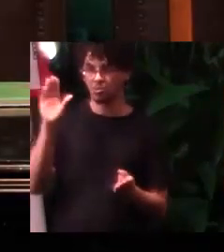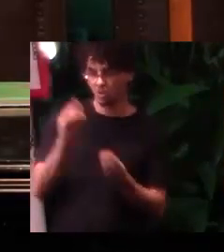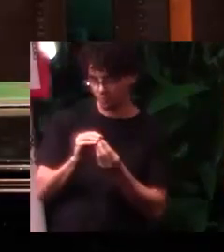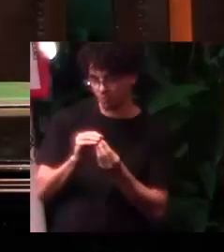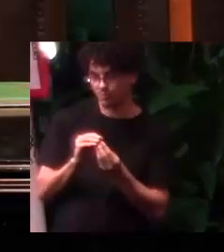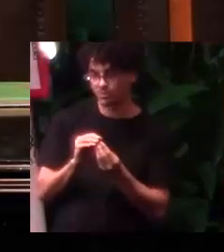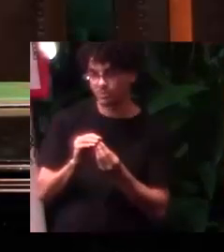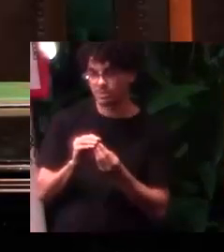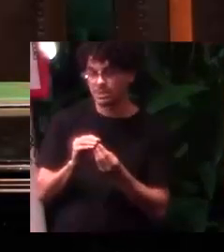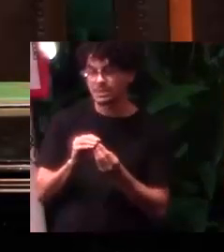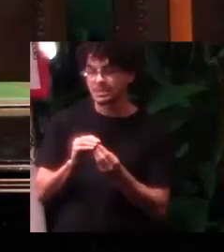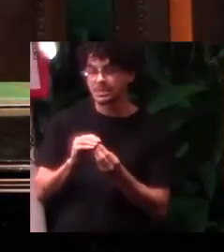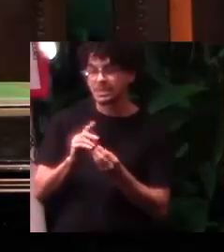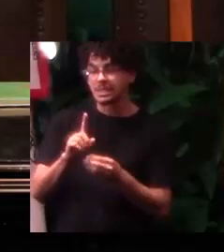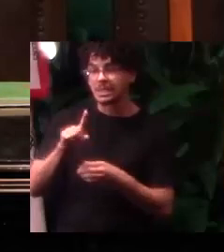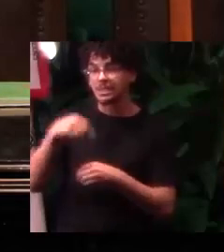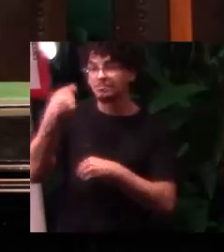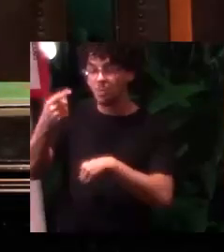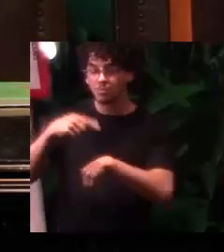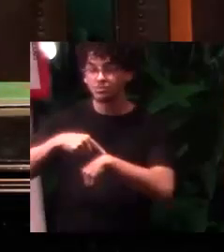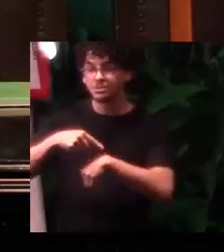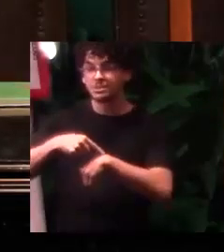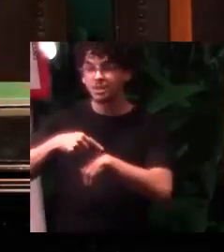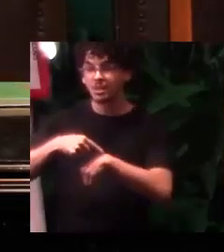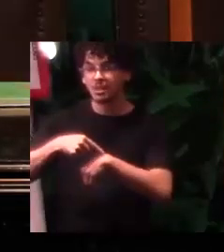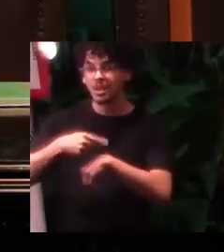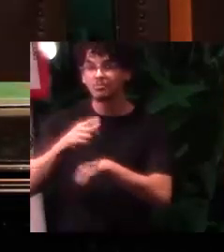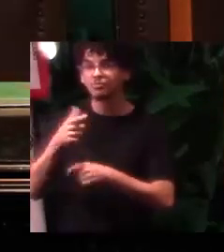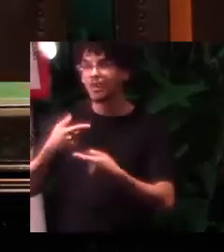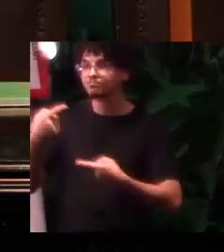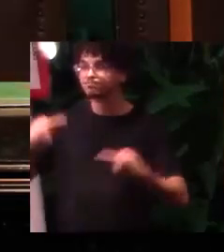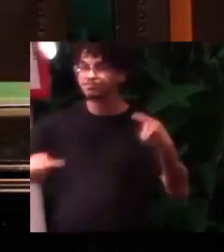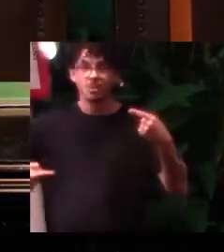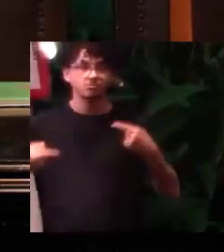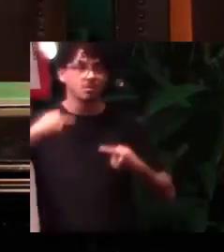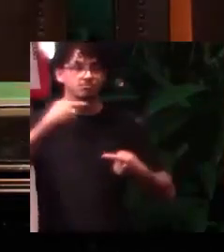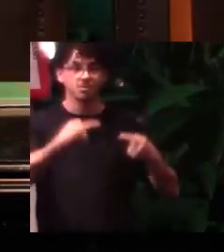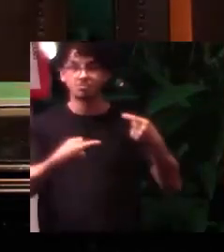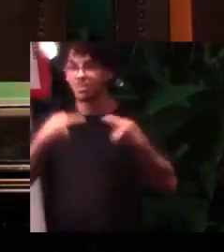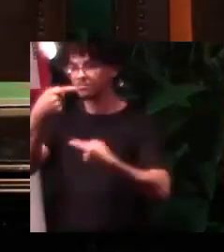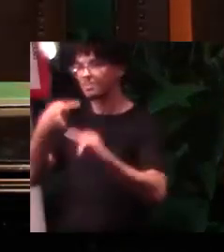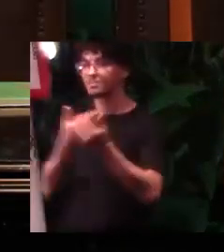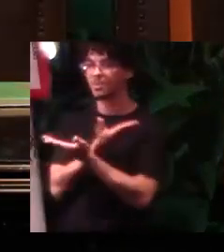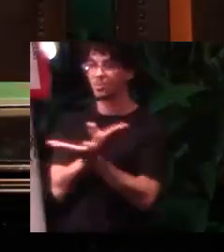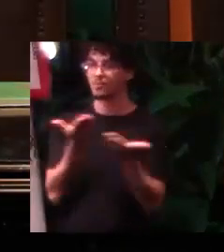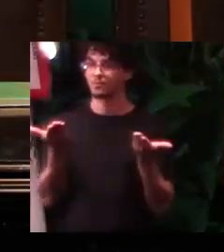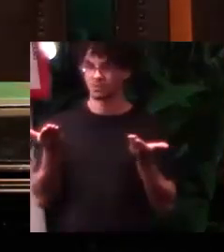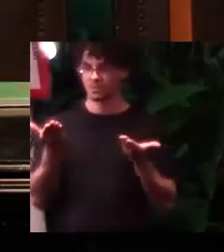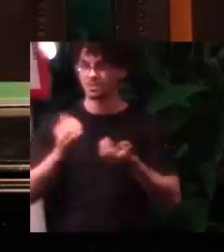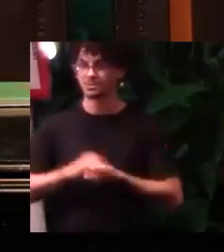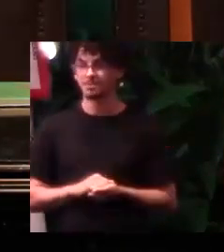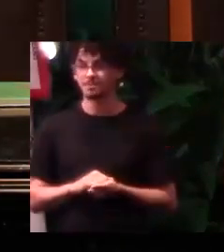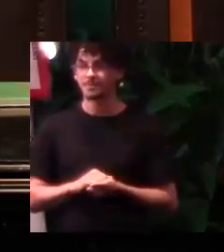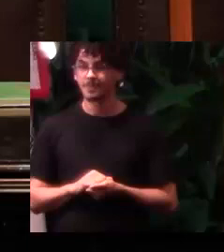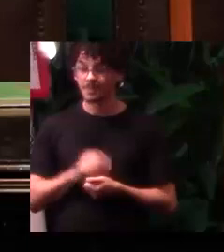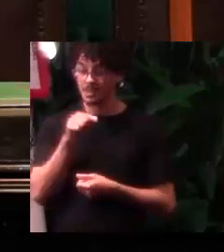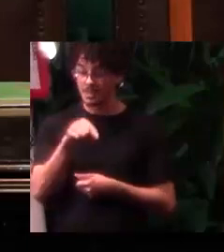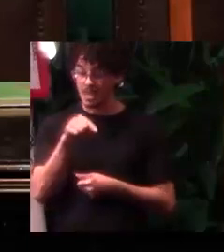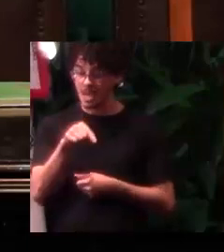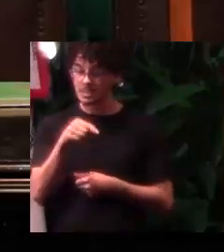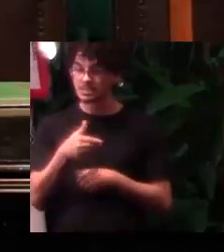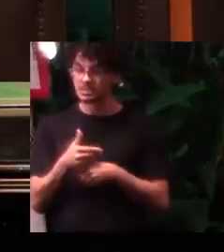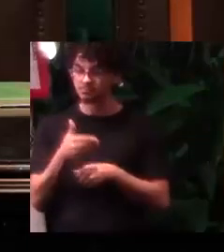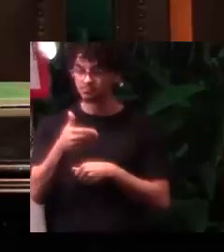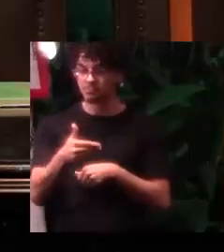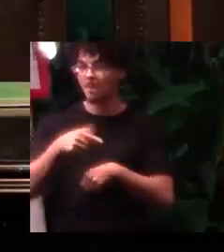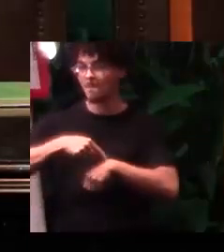e o resto do tempo serão debates com vocês. E essa parte,